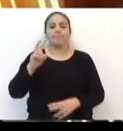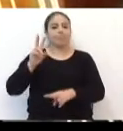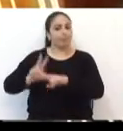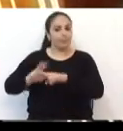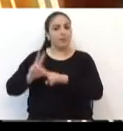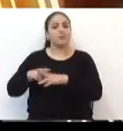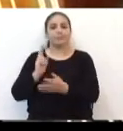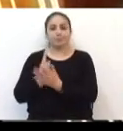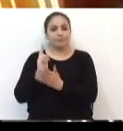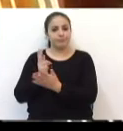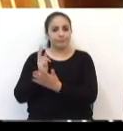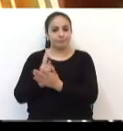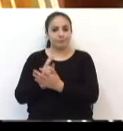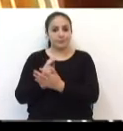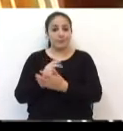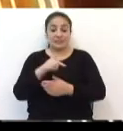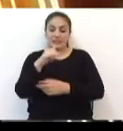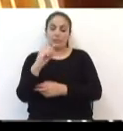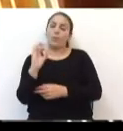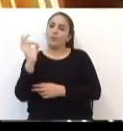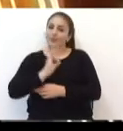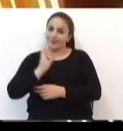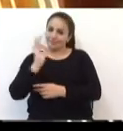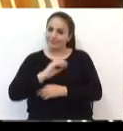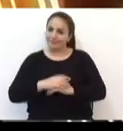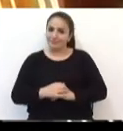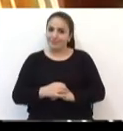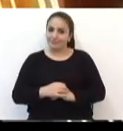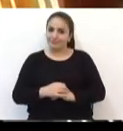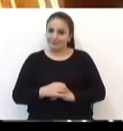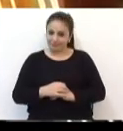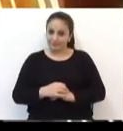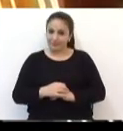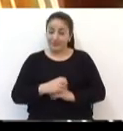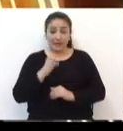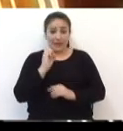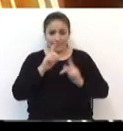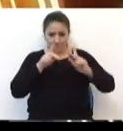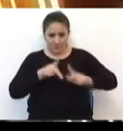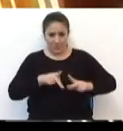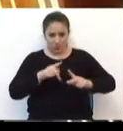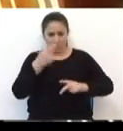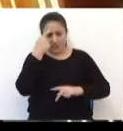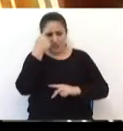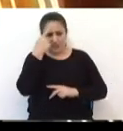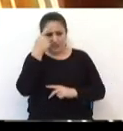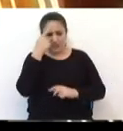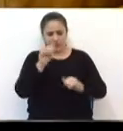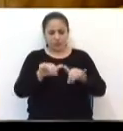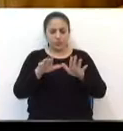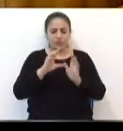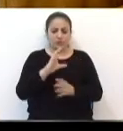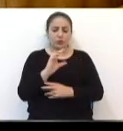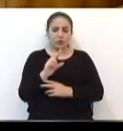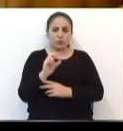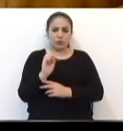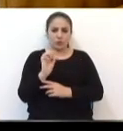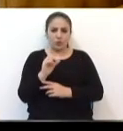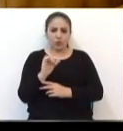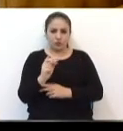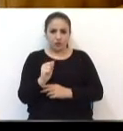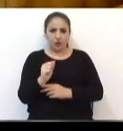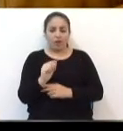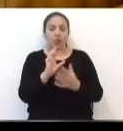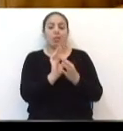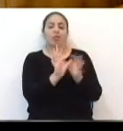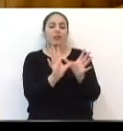soltas, elas permanecem presas, 70%. Ou seja, quem pensava que a audiência de custódia seria um